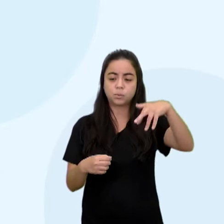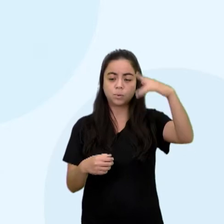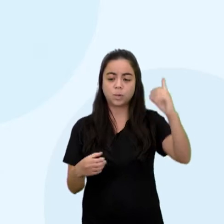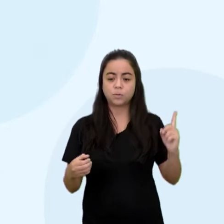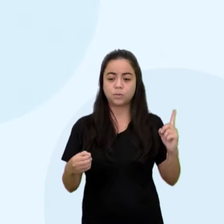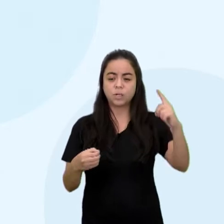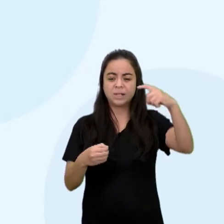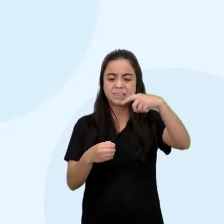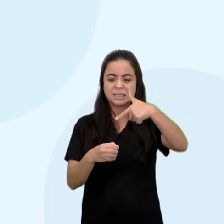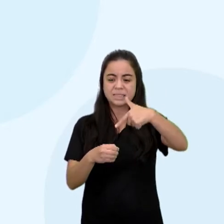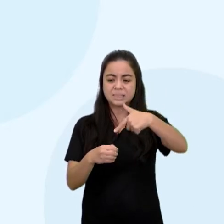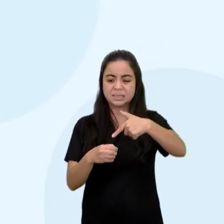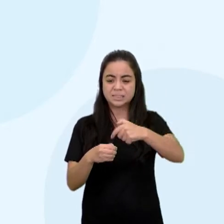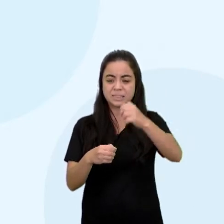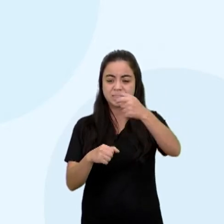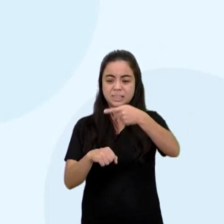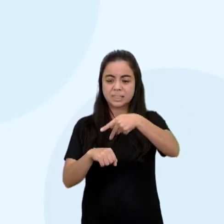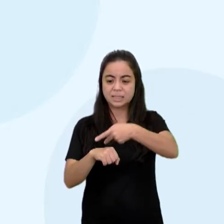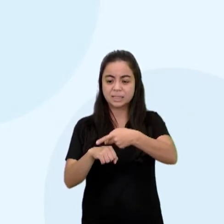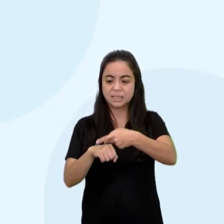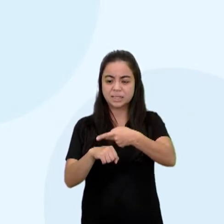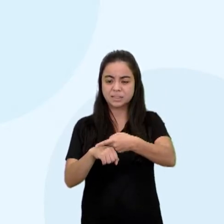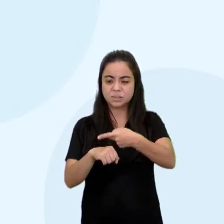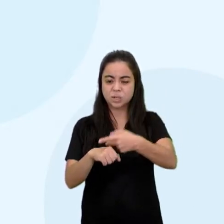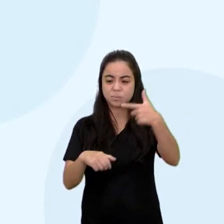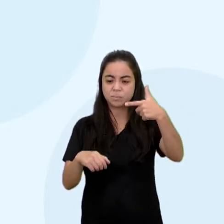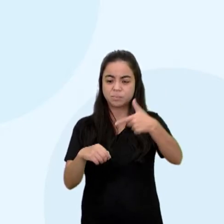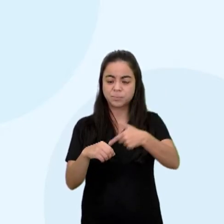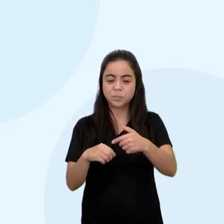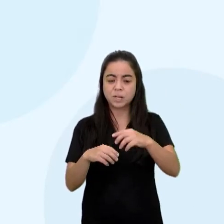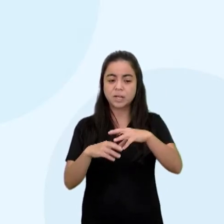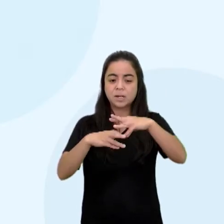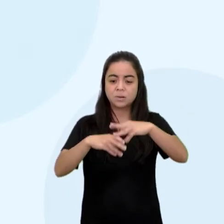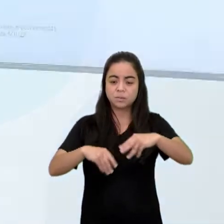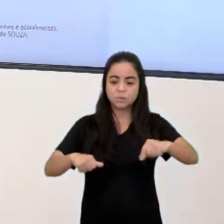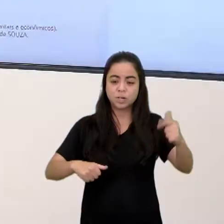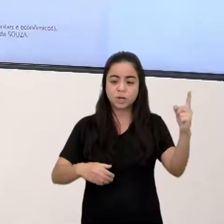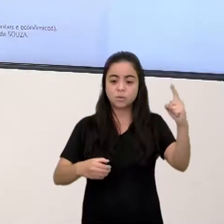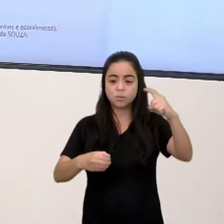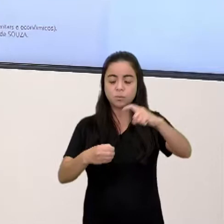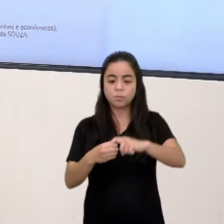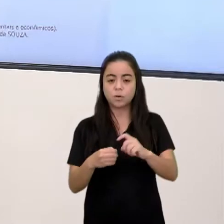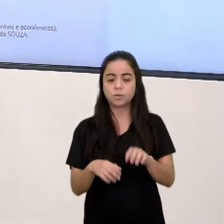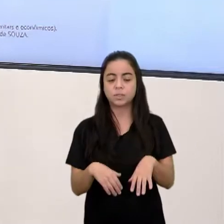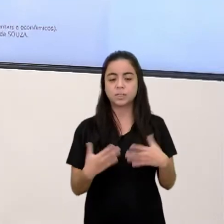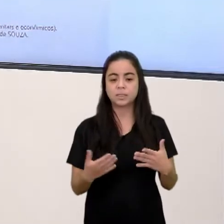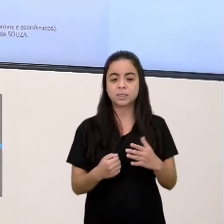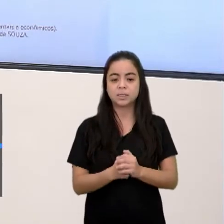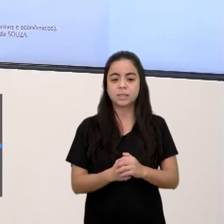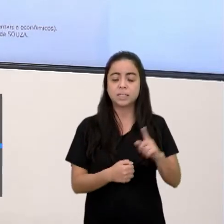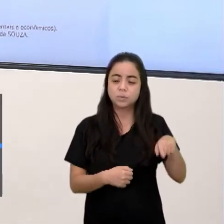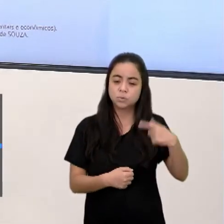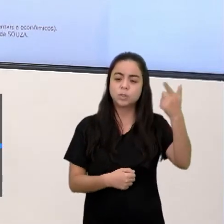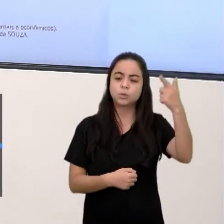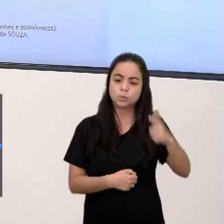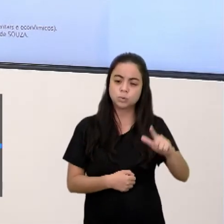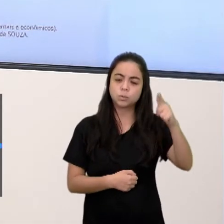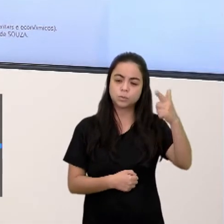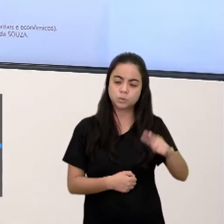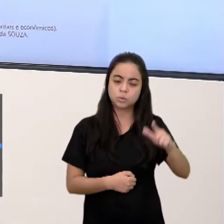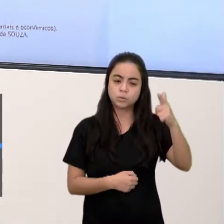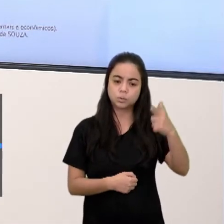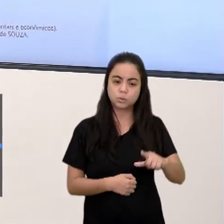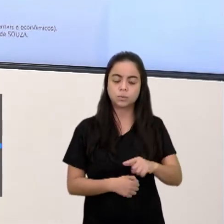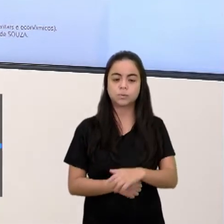é reinjetada nas rochas de novo, ela volta para o solo para aquecer, virar vapor e girar a turbina, e a turbina mexer